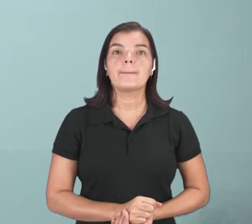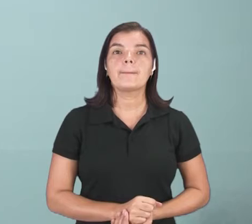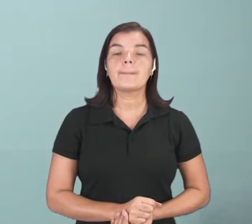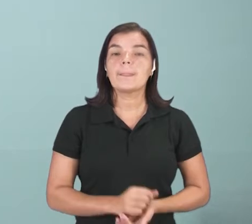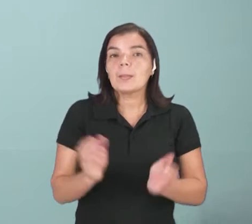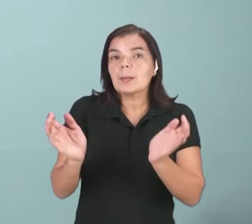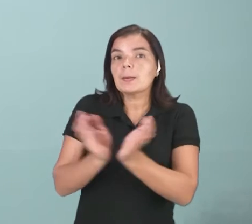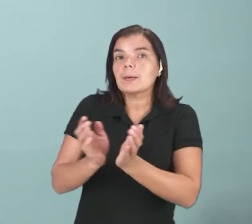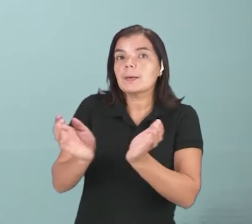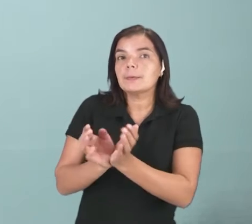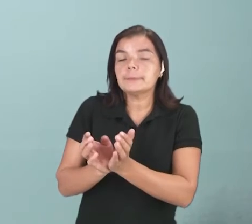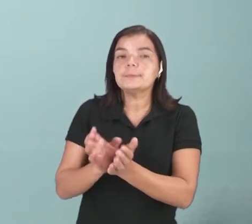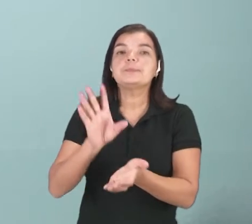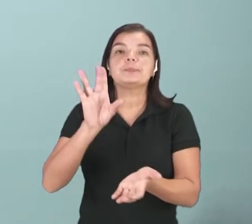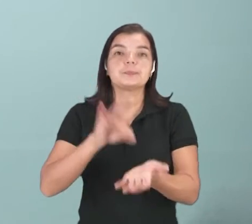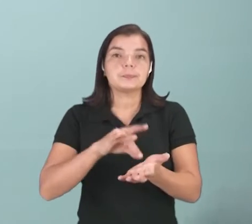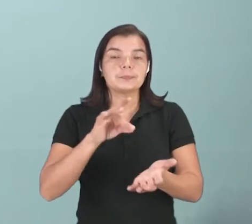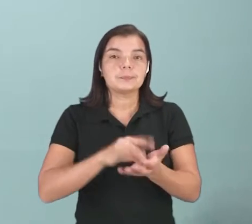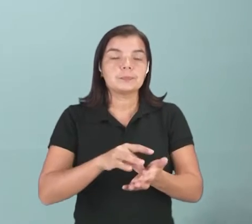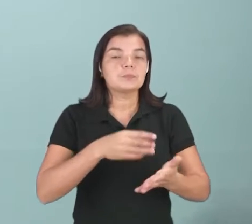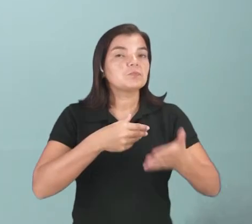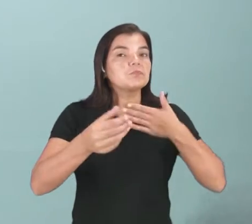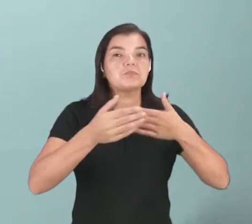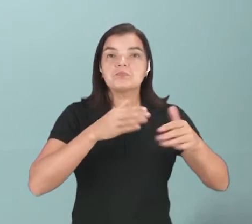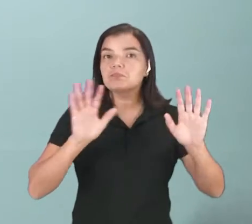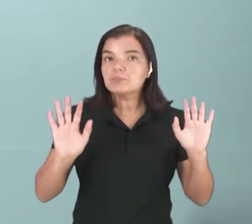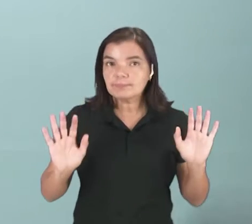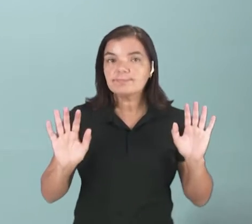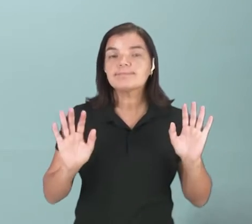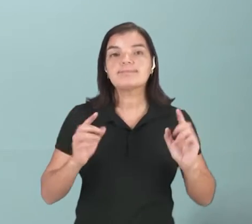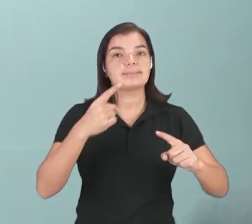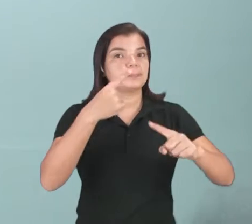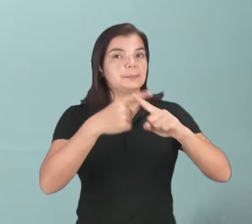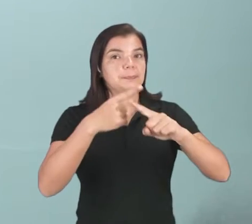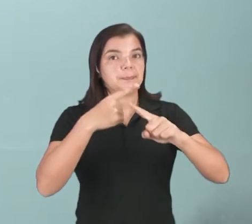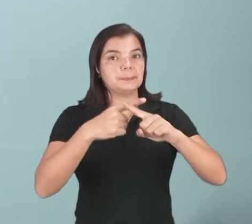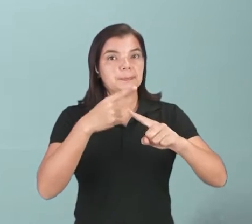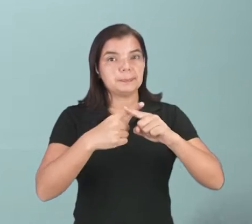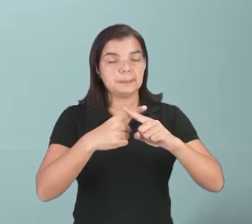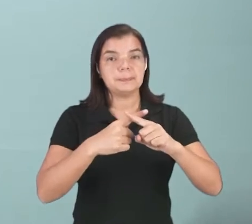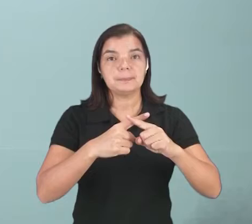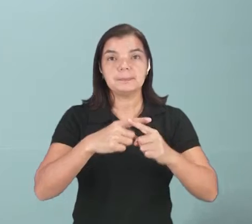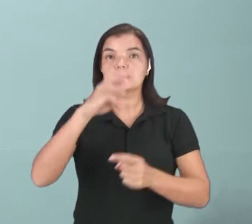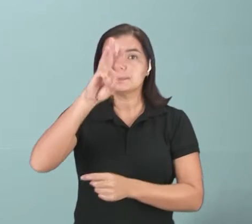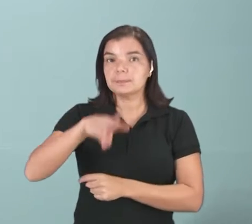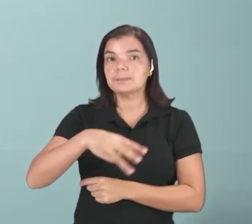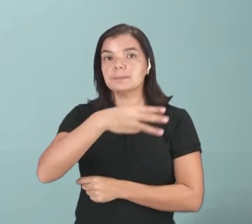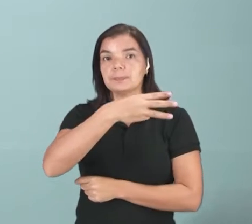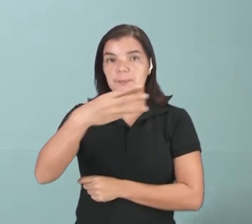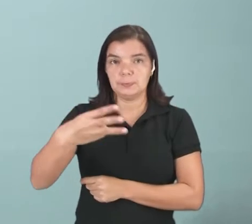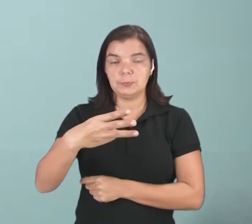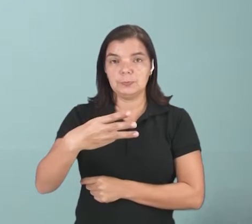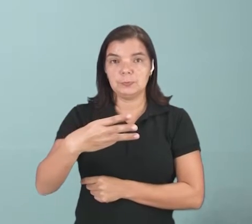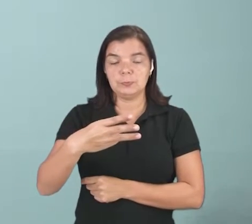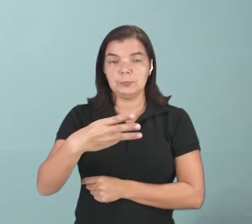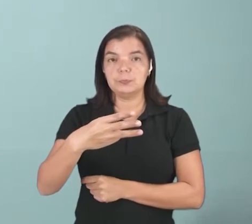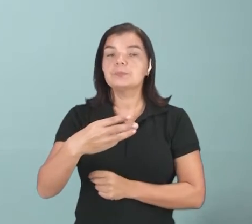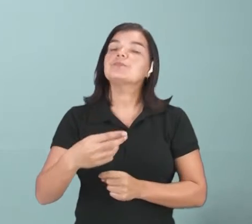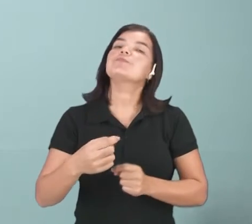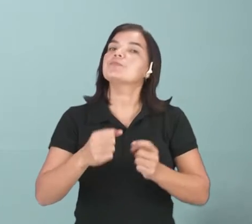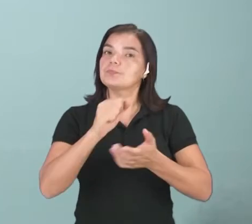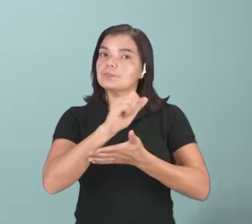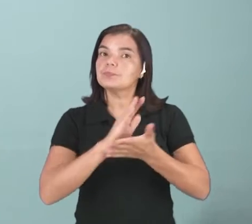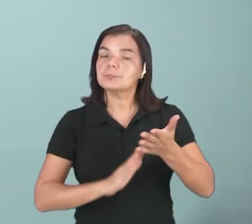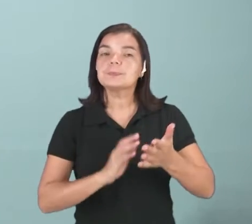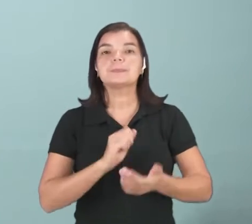conjunto dos números reais, seja ele qual for, multiplicado por uma matriz dada em uma situação